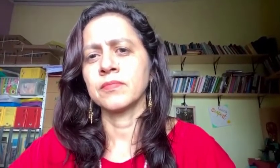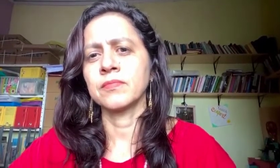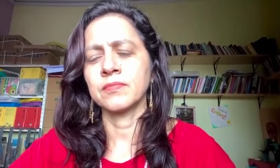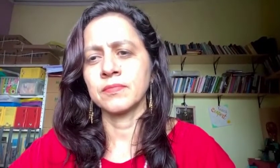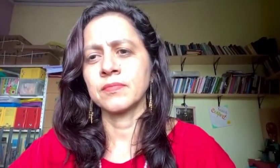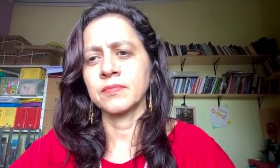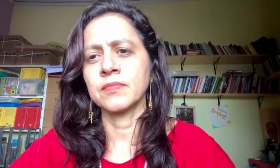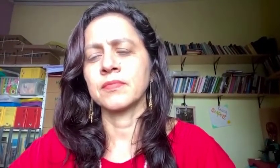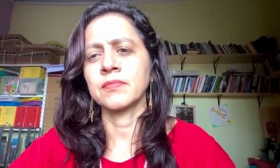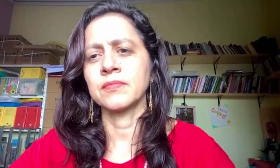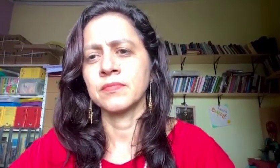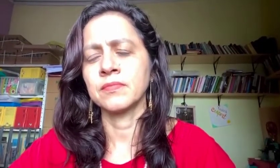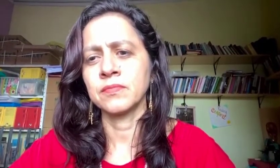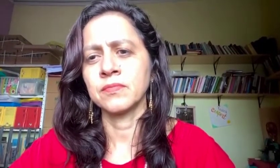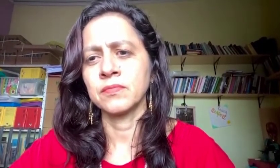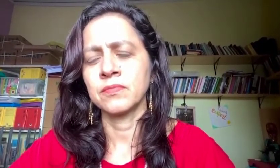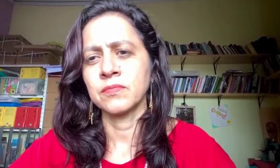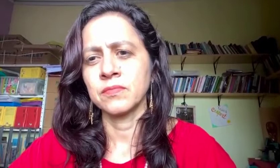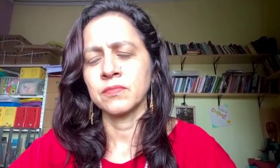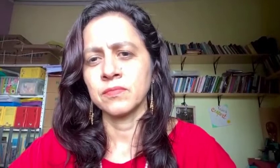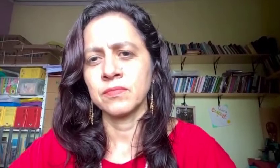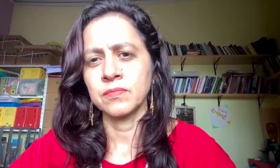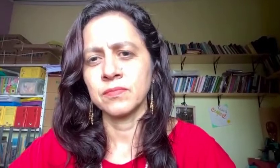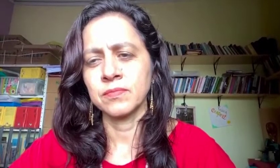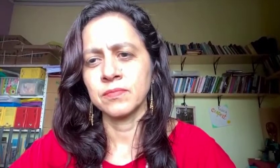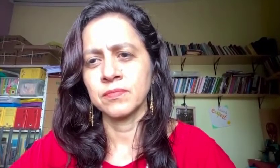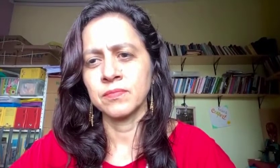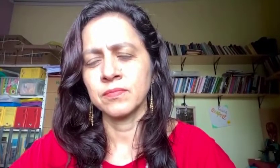precisa ser cobrado, né? Agora, professora, a gente está falando para